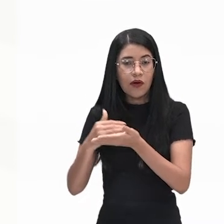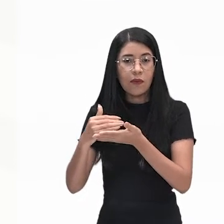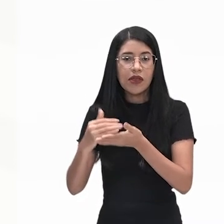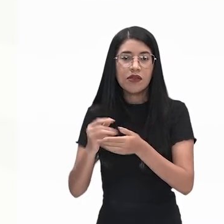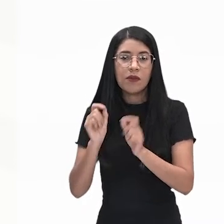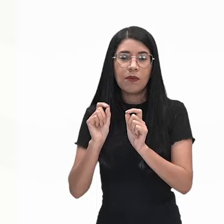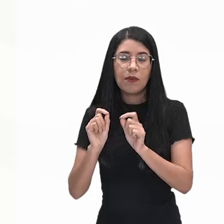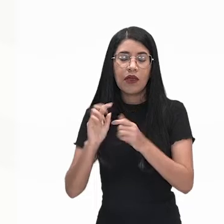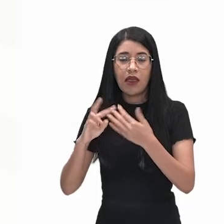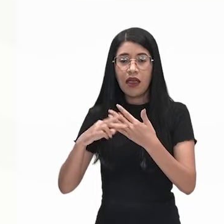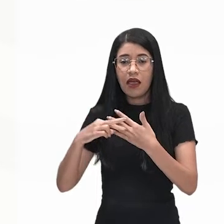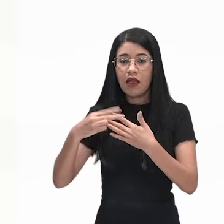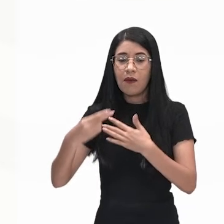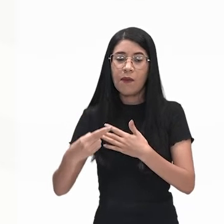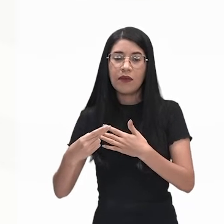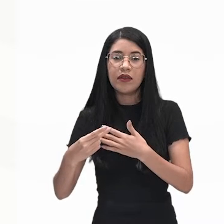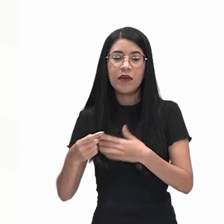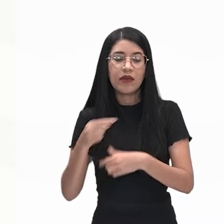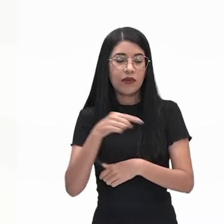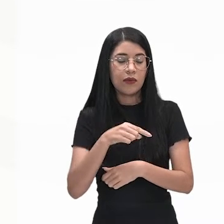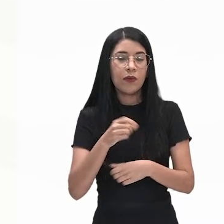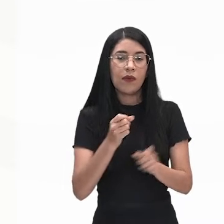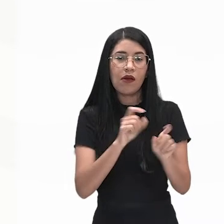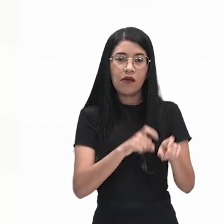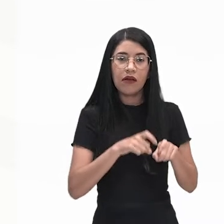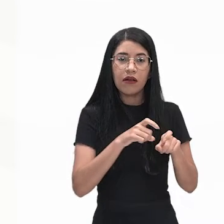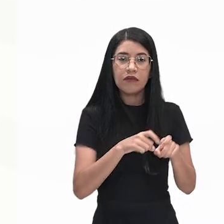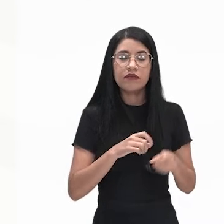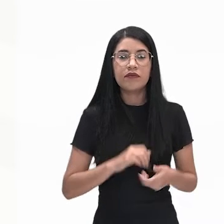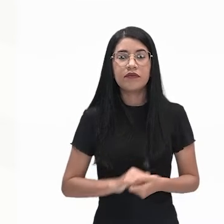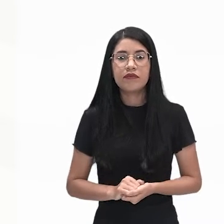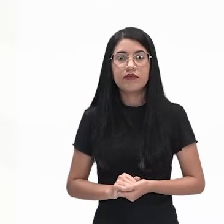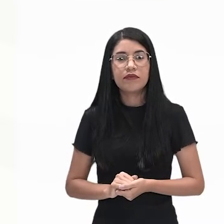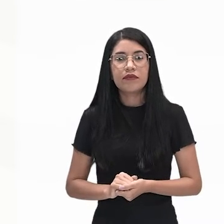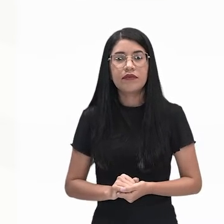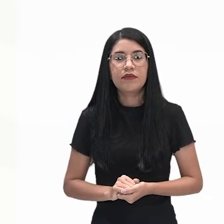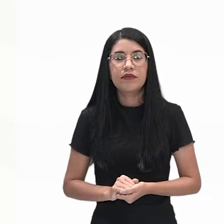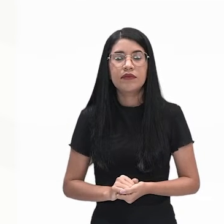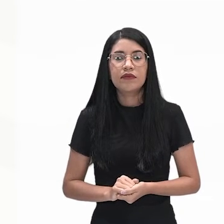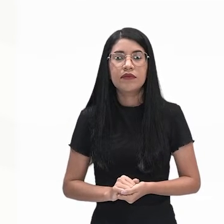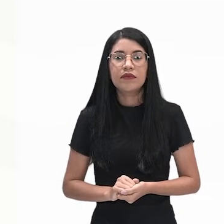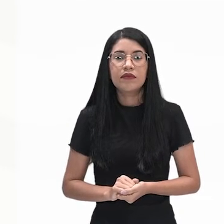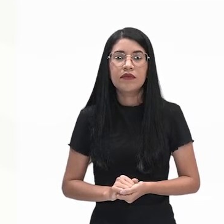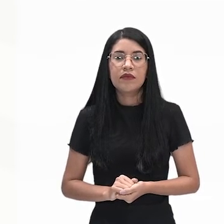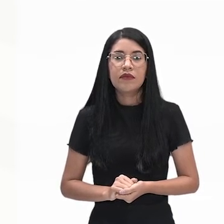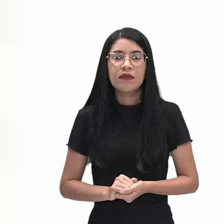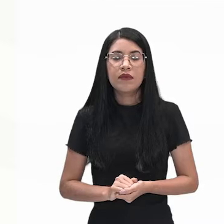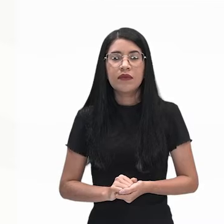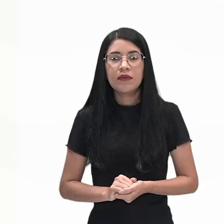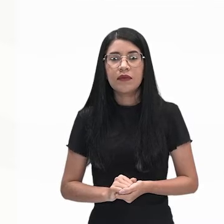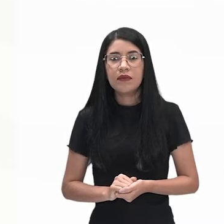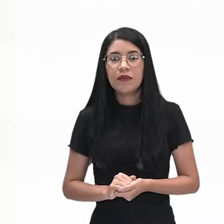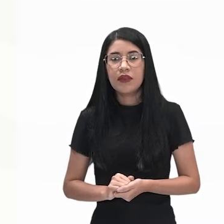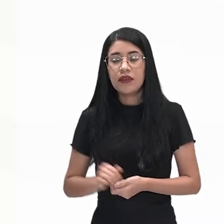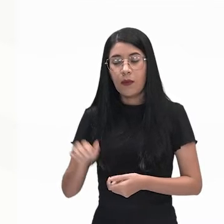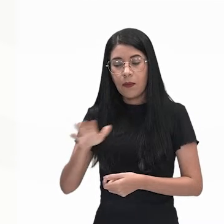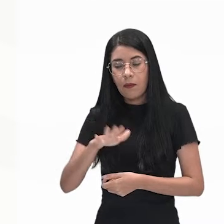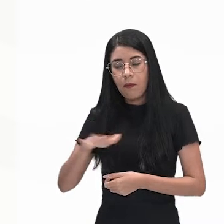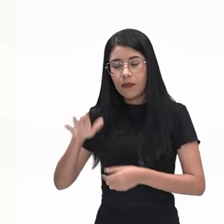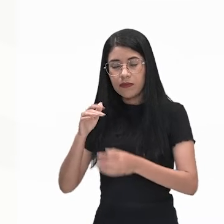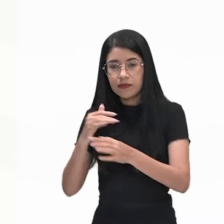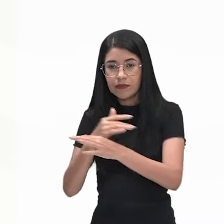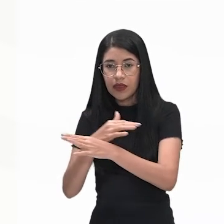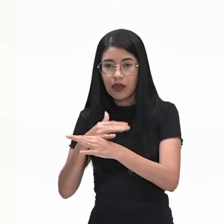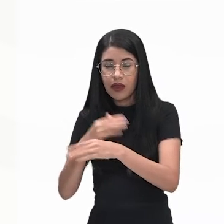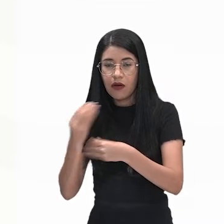Então, a gente pode dizer que as cidades e, consequentemente, o espaço urbano, eles surgiram graças à atividade de agricultura e pecuária, tá bom?